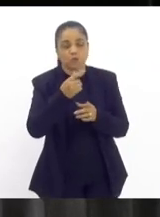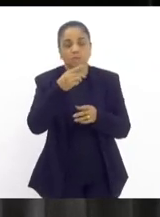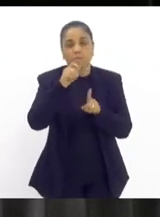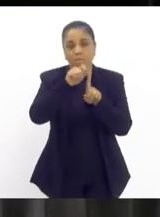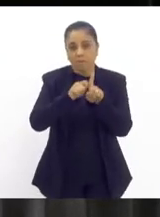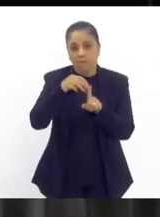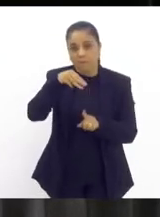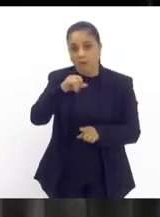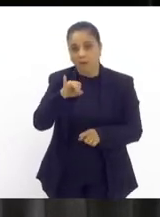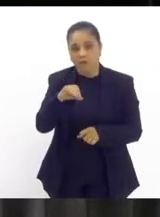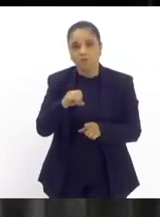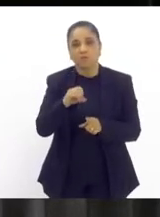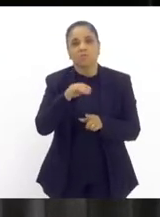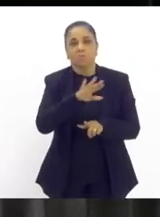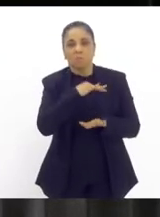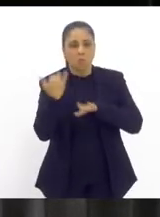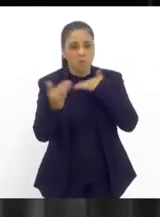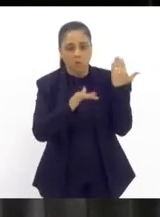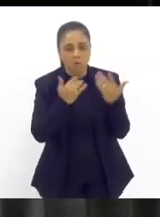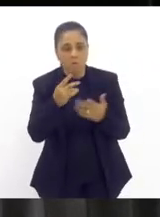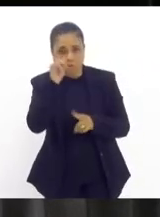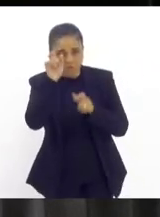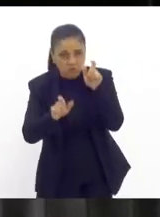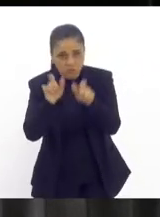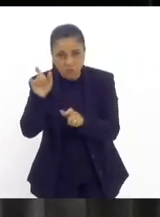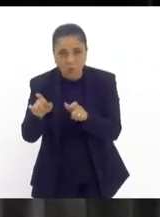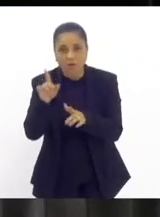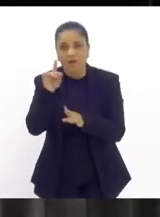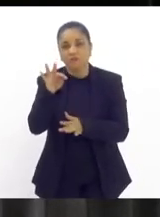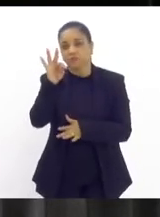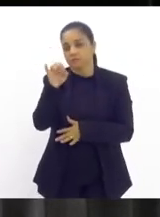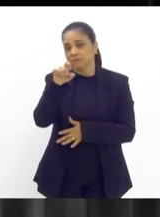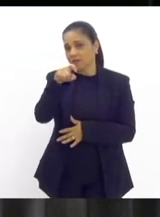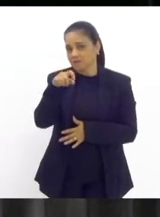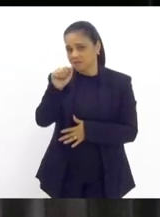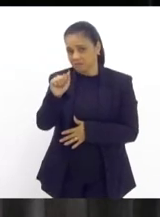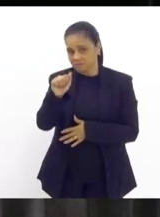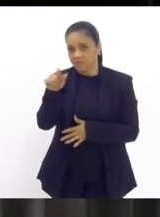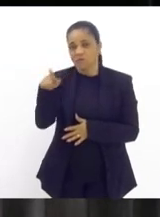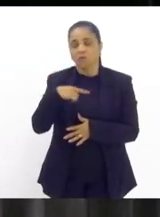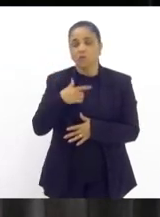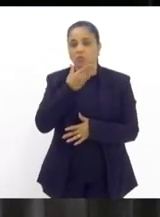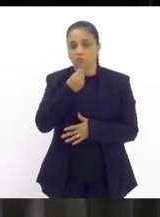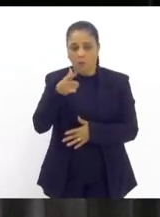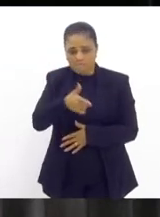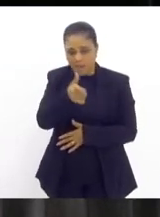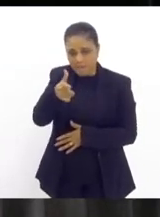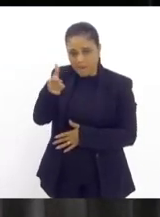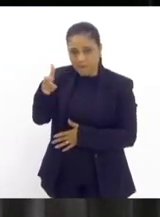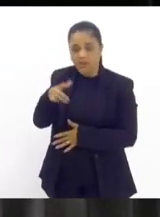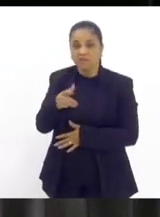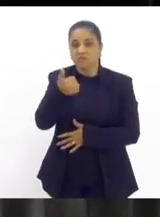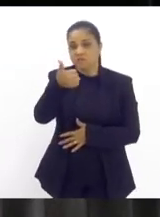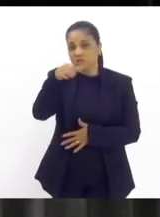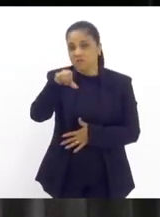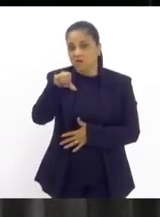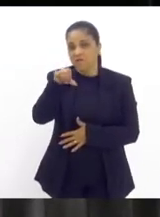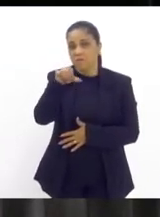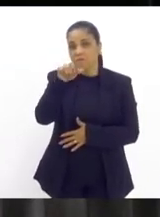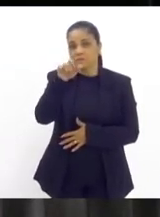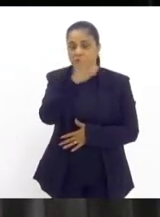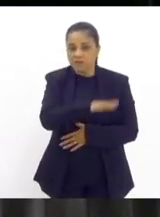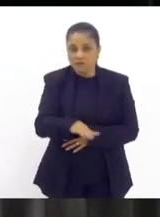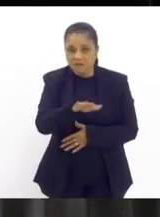138 ficaram feridas incidentes como nutexicas em que um atirador matou 19 crianças e duas professoras